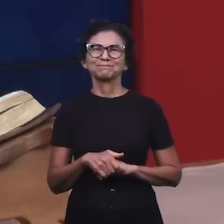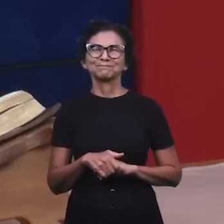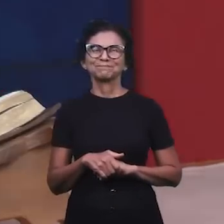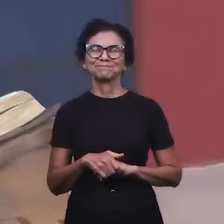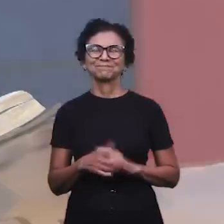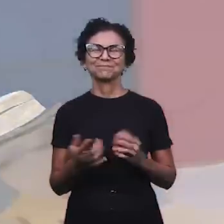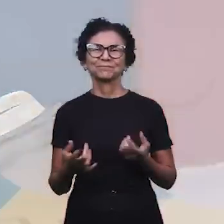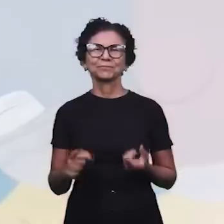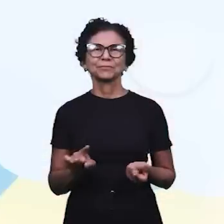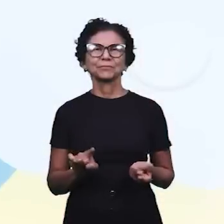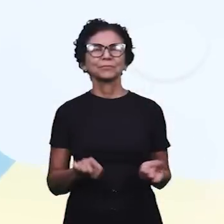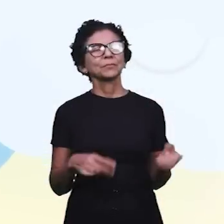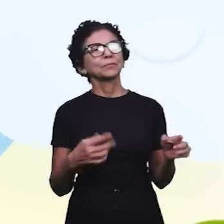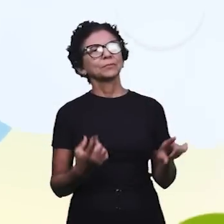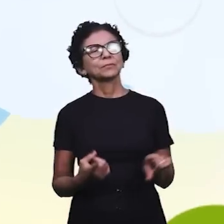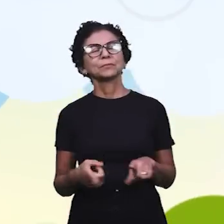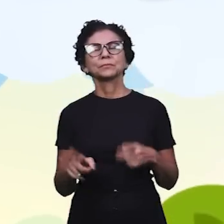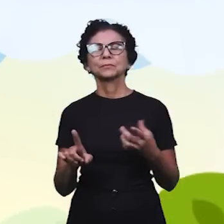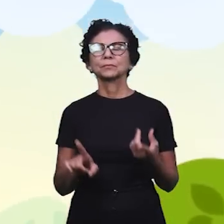inário.